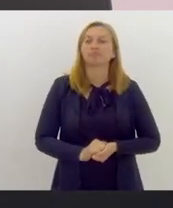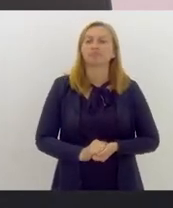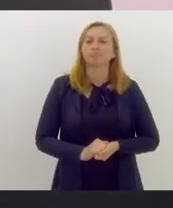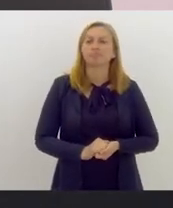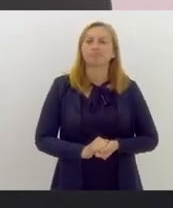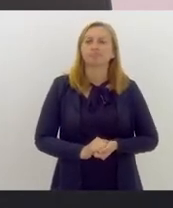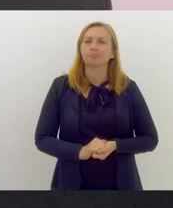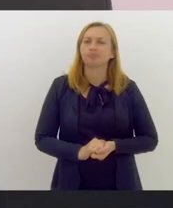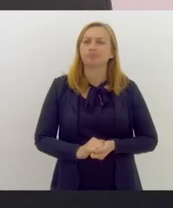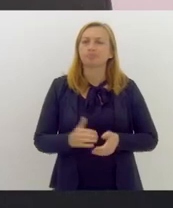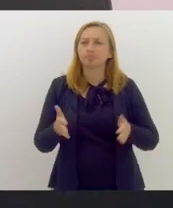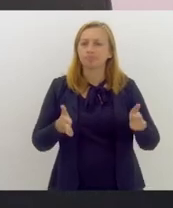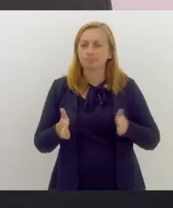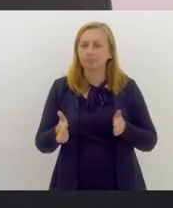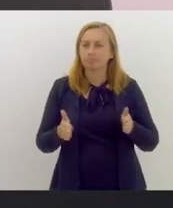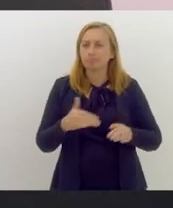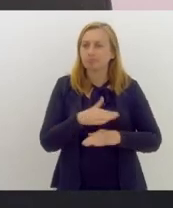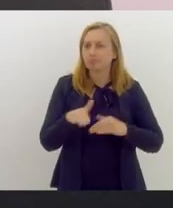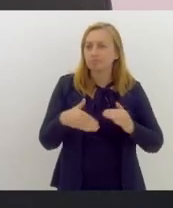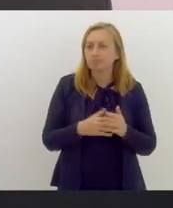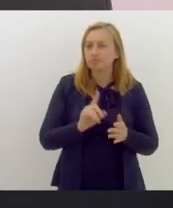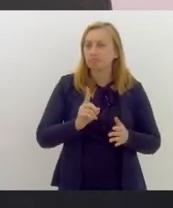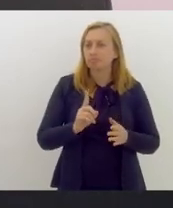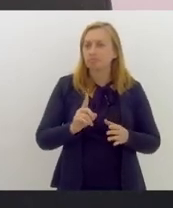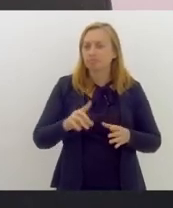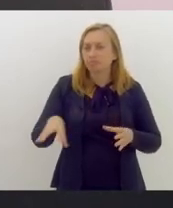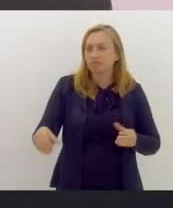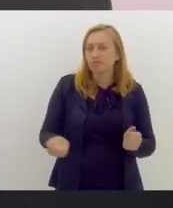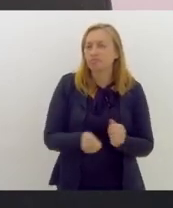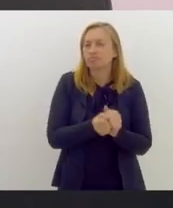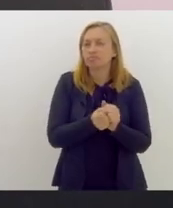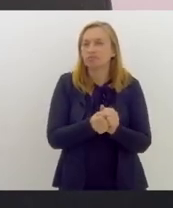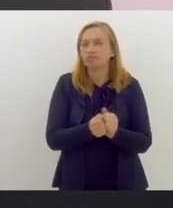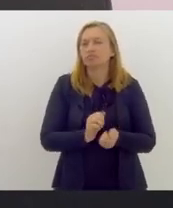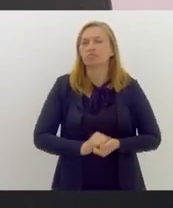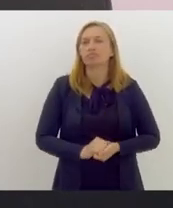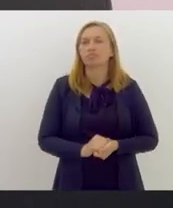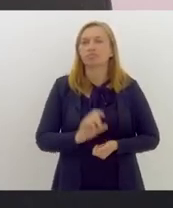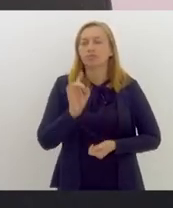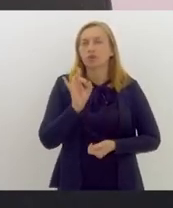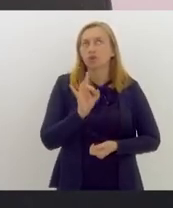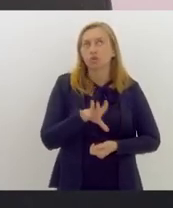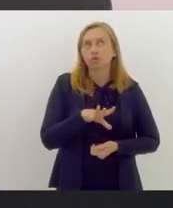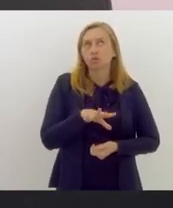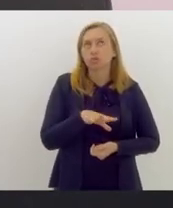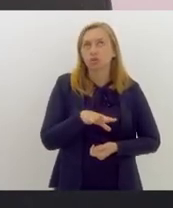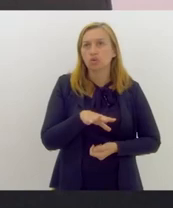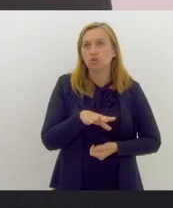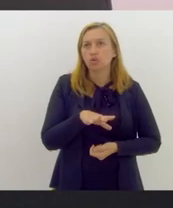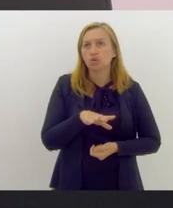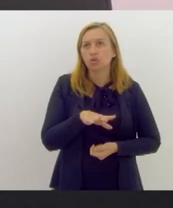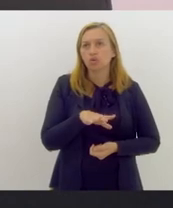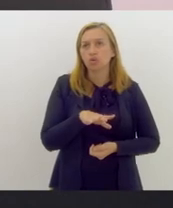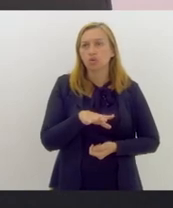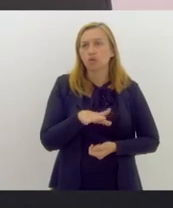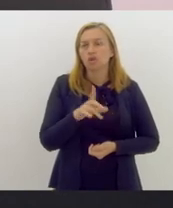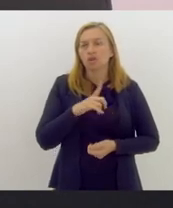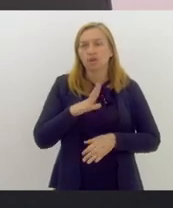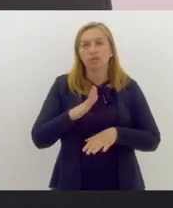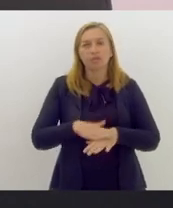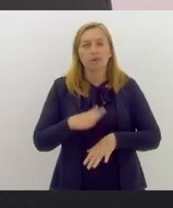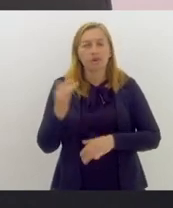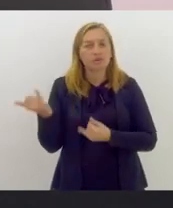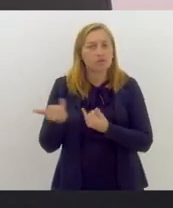durante todo o processo então não participamos e somente fomos tomar maior conhecimento